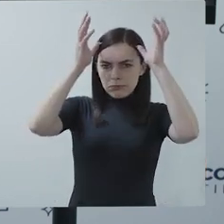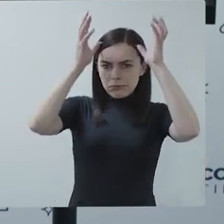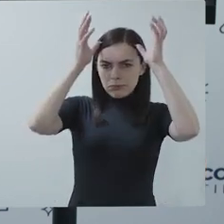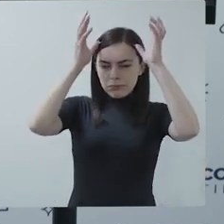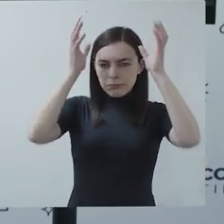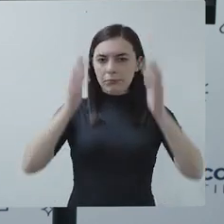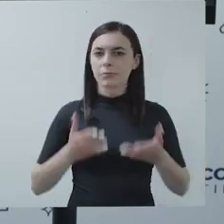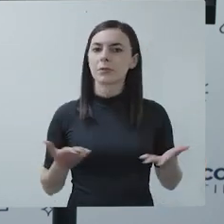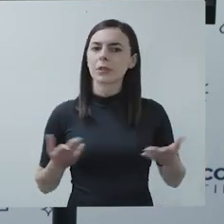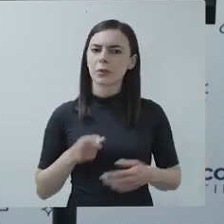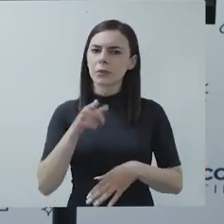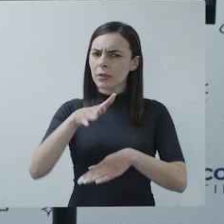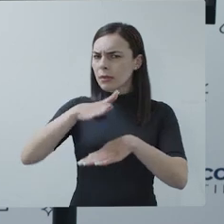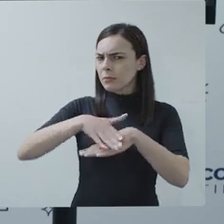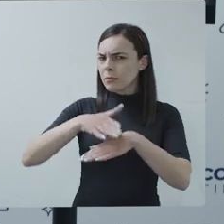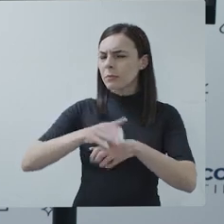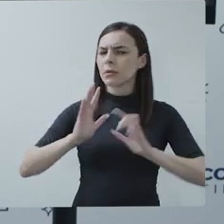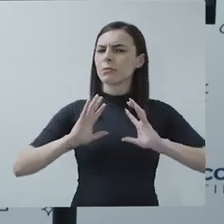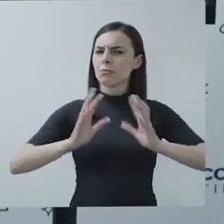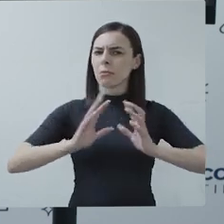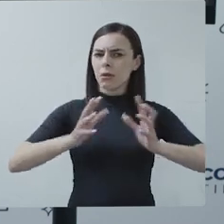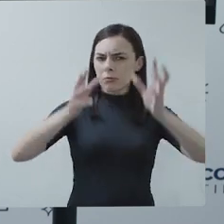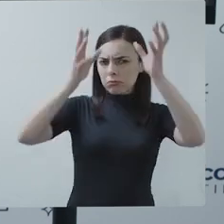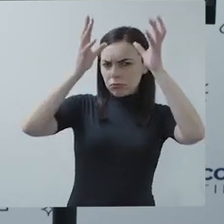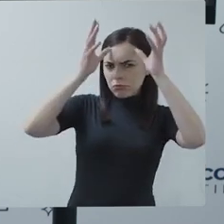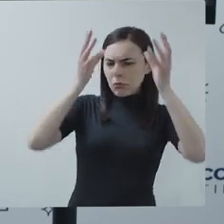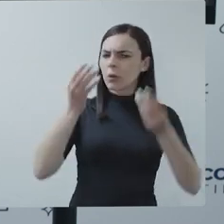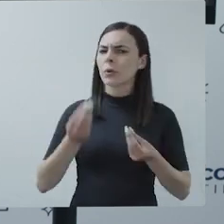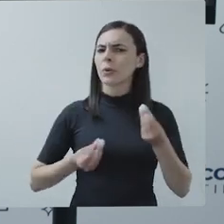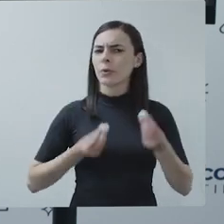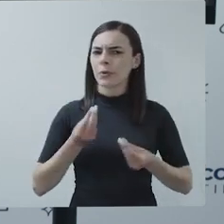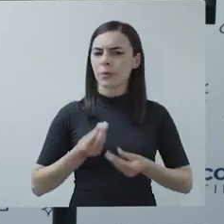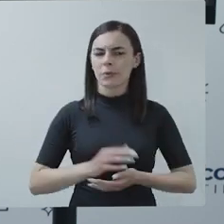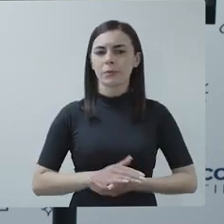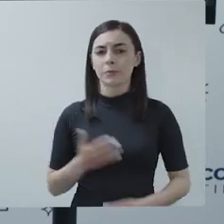cabeça. Então coloquem a bola em cima da cabeça. Como é que a gente põe?